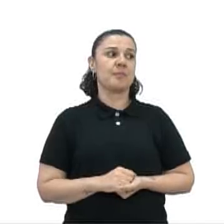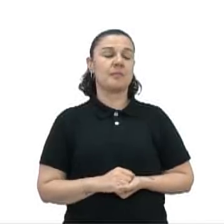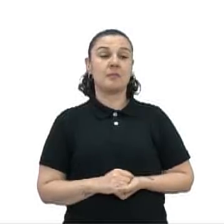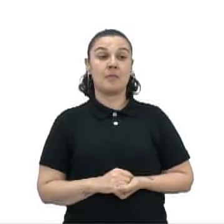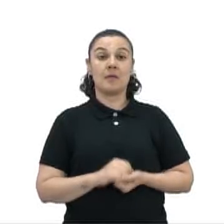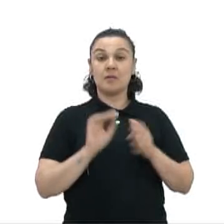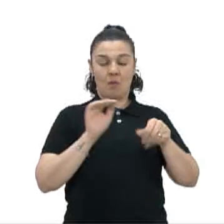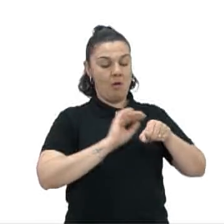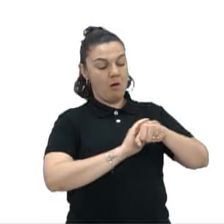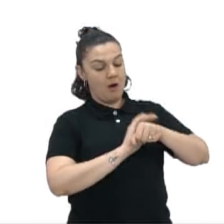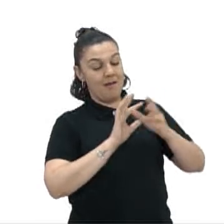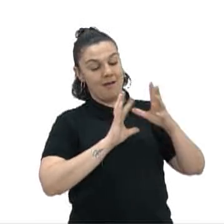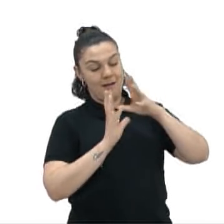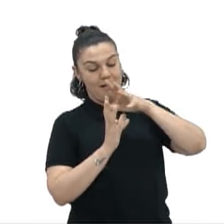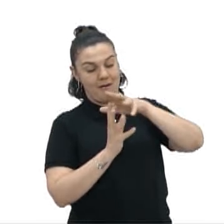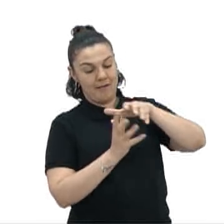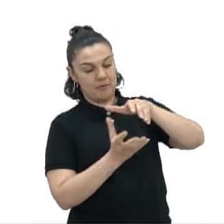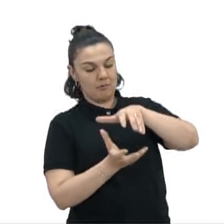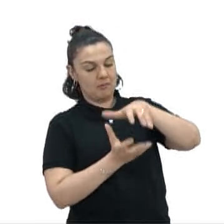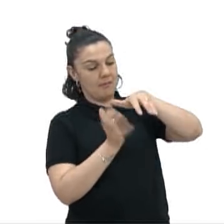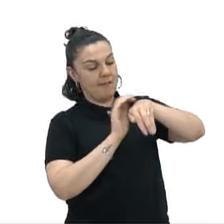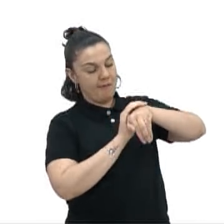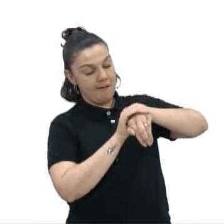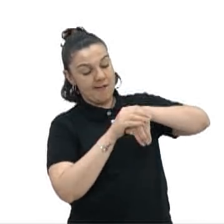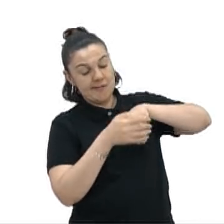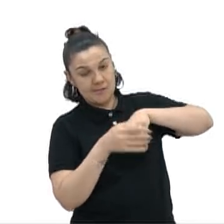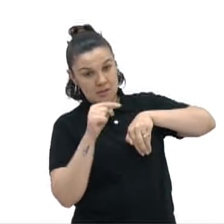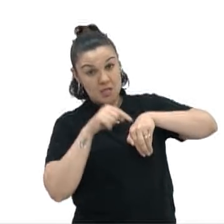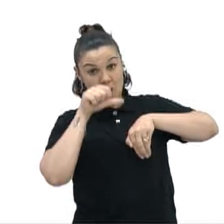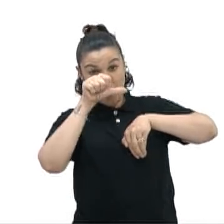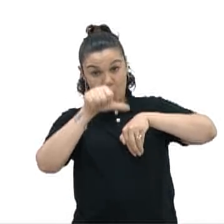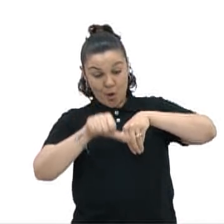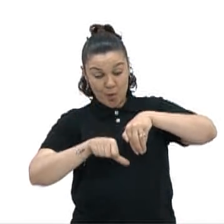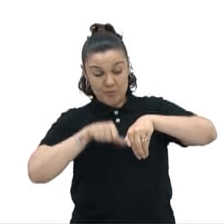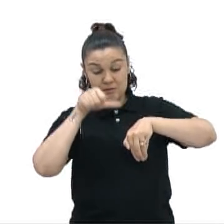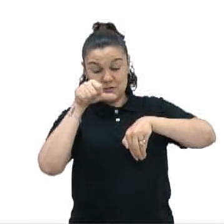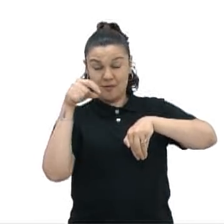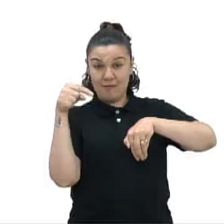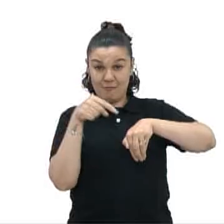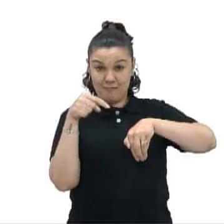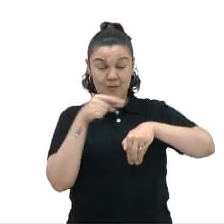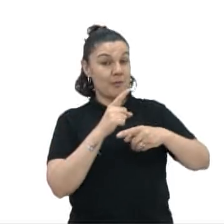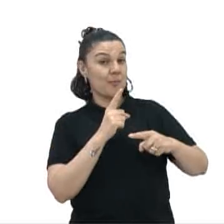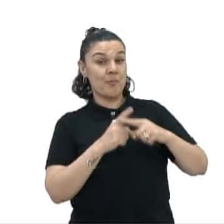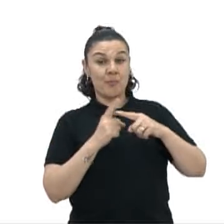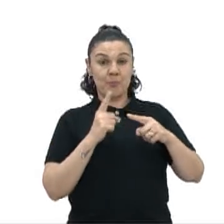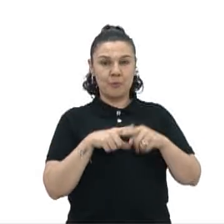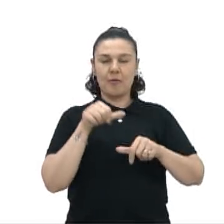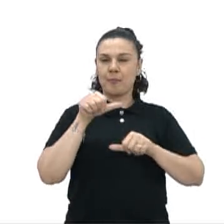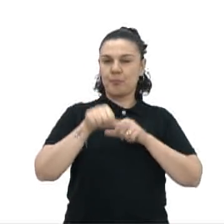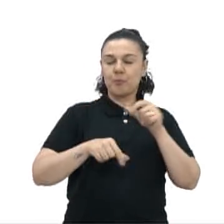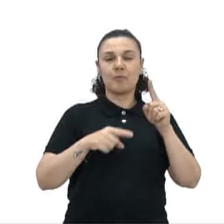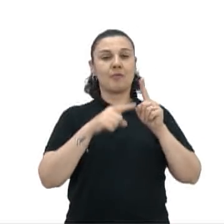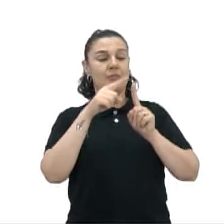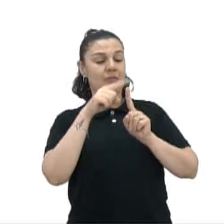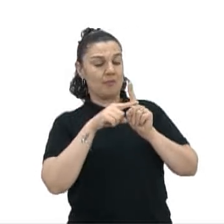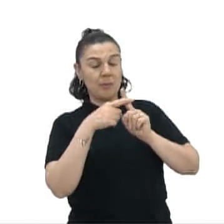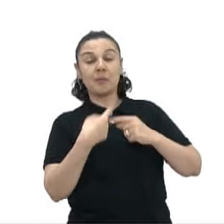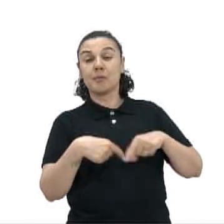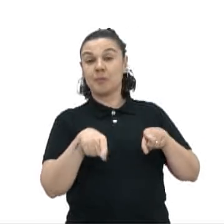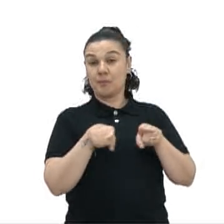A crosta terrestre é constantemente alterada pela ação desses agentes e pela variação da